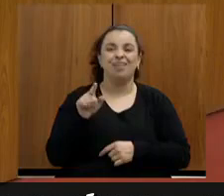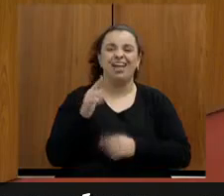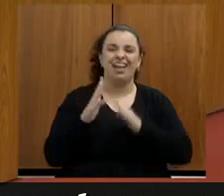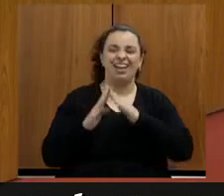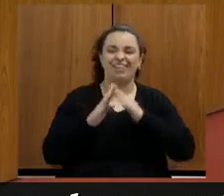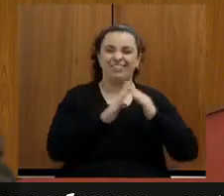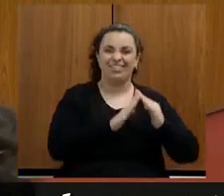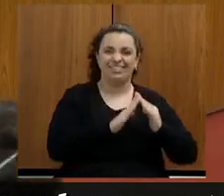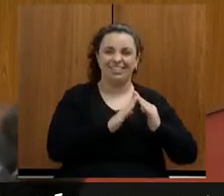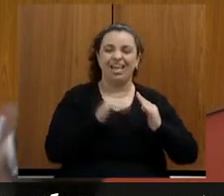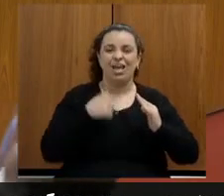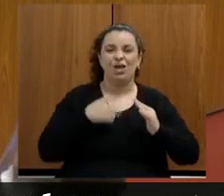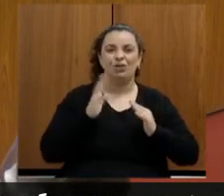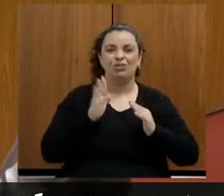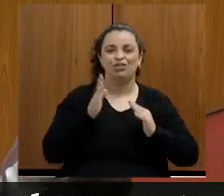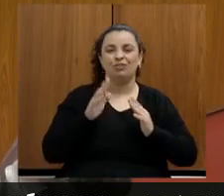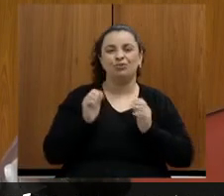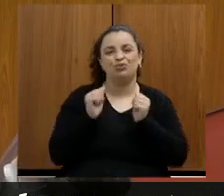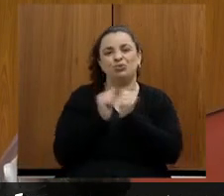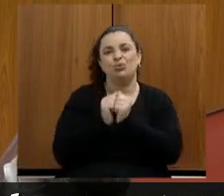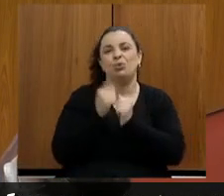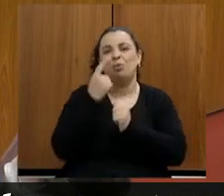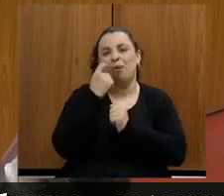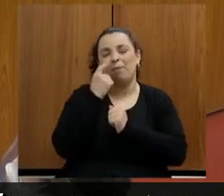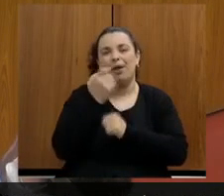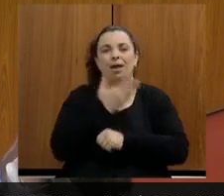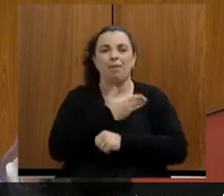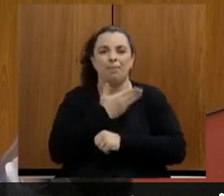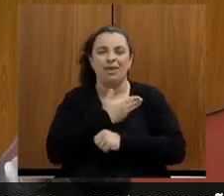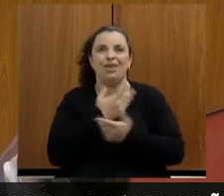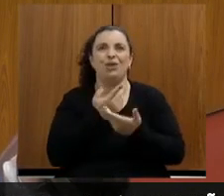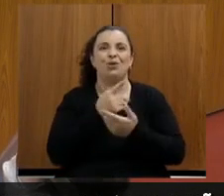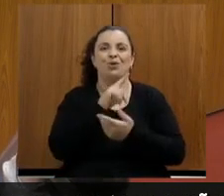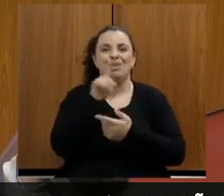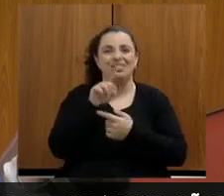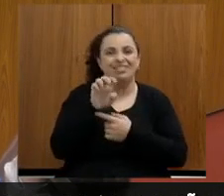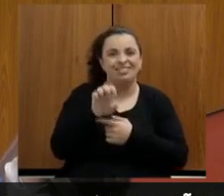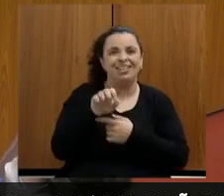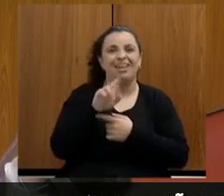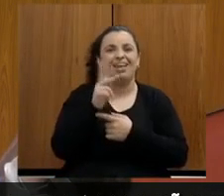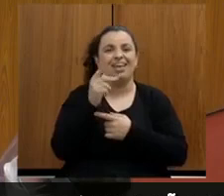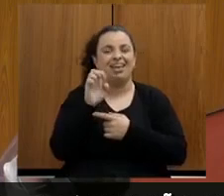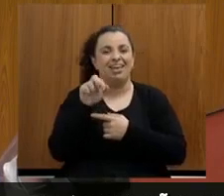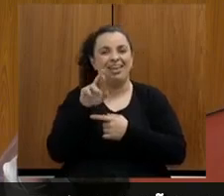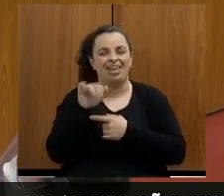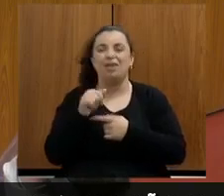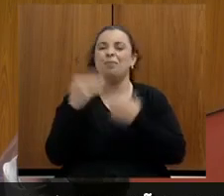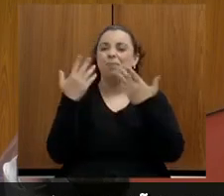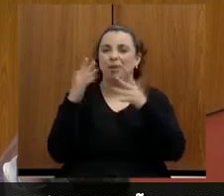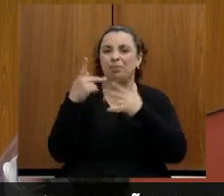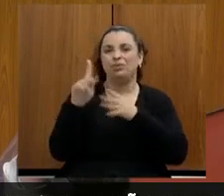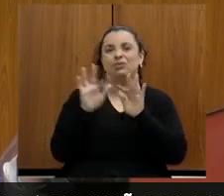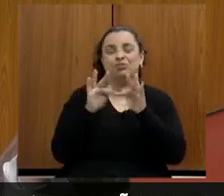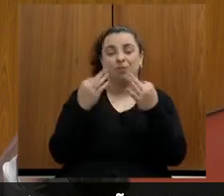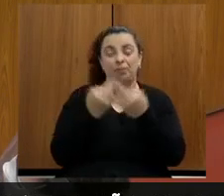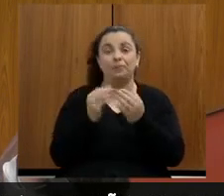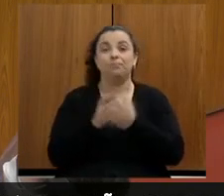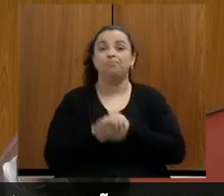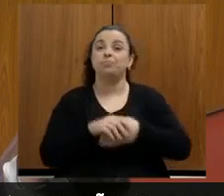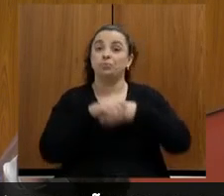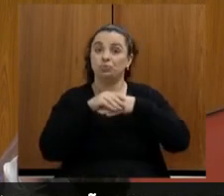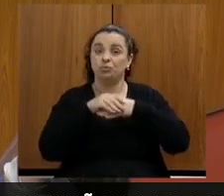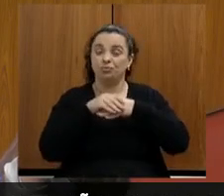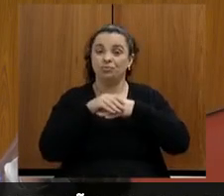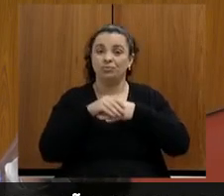com Zé Henrique e você parabéns pelo Belo trabalho da família toda só dá o Coronel Rodrigo